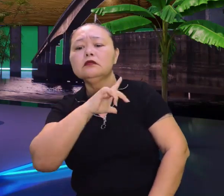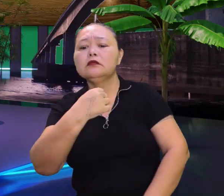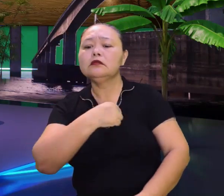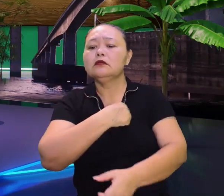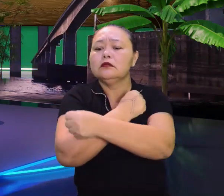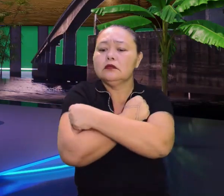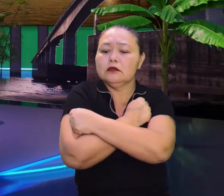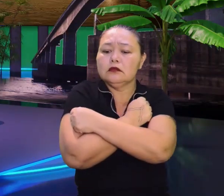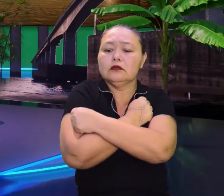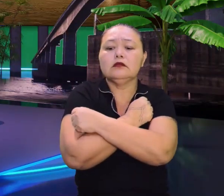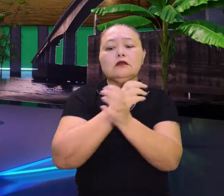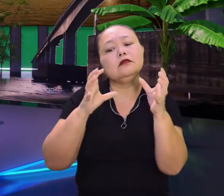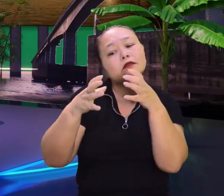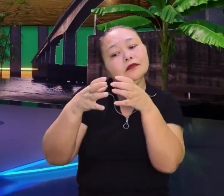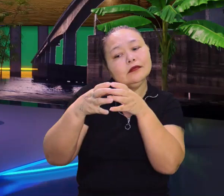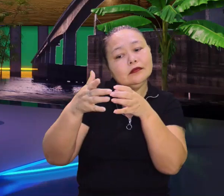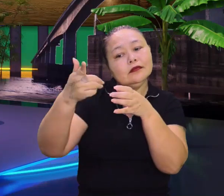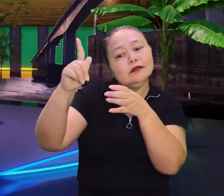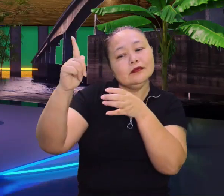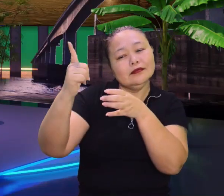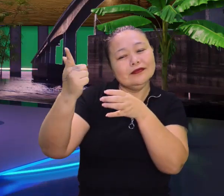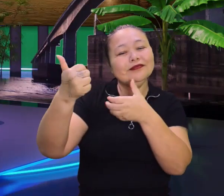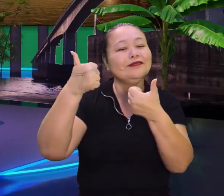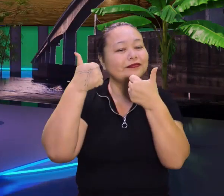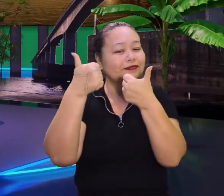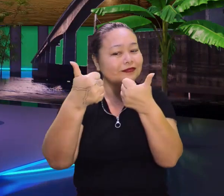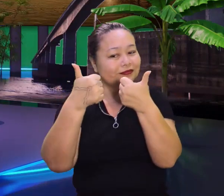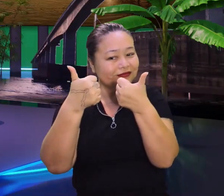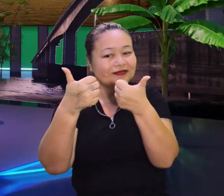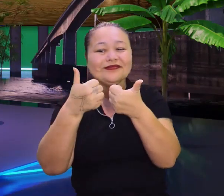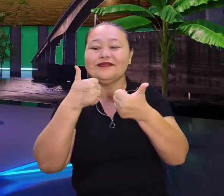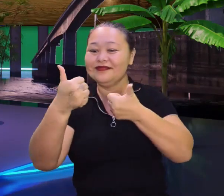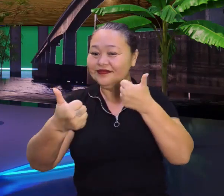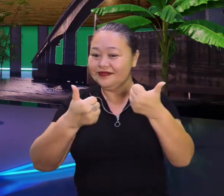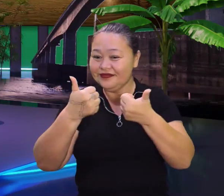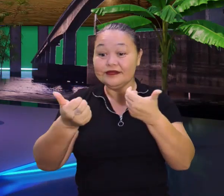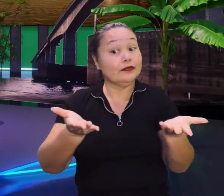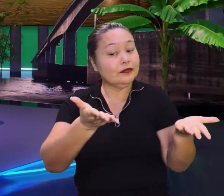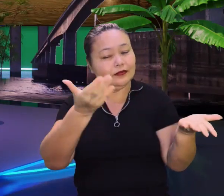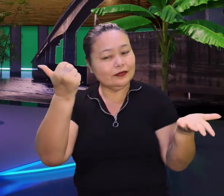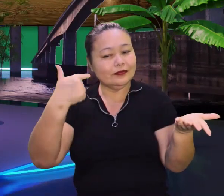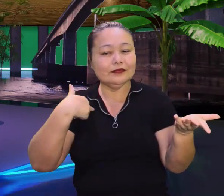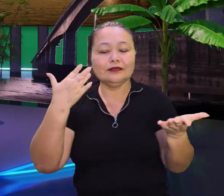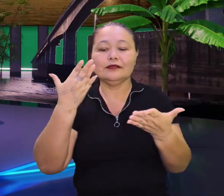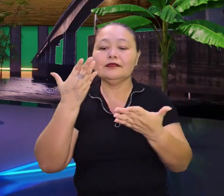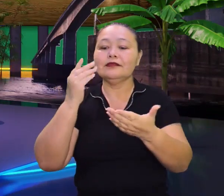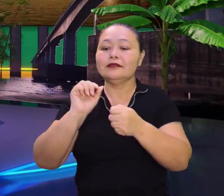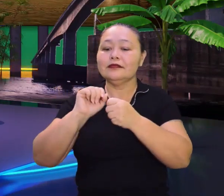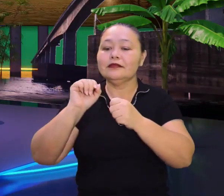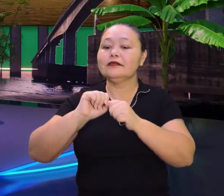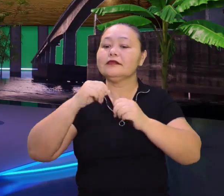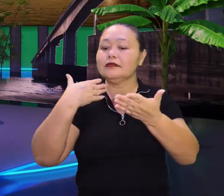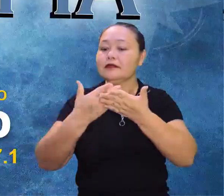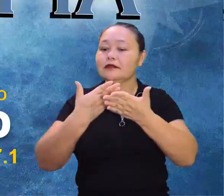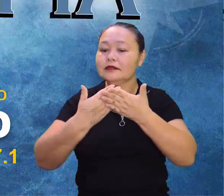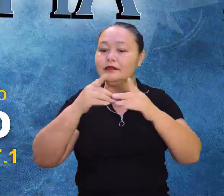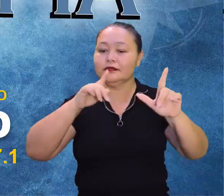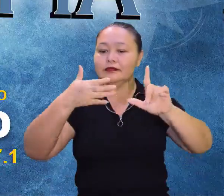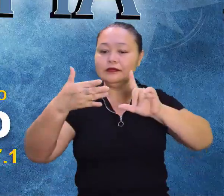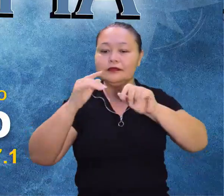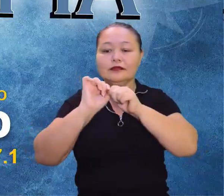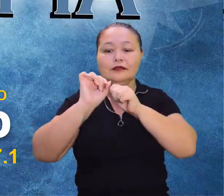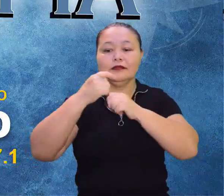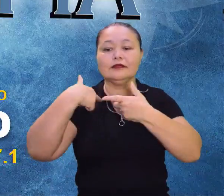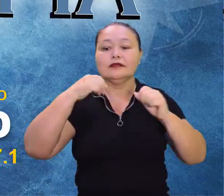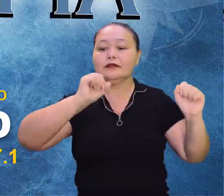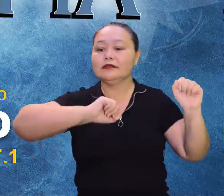pela equipe de geografia. É isso aí, galera. É isso, Rogério? Com certeza. Beleza. Então, vamos para mais uma teleaula? Bora agora. Vamos lá no quadro.